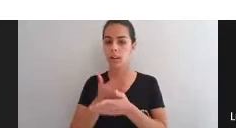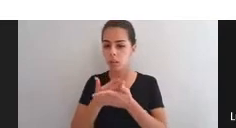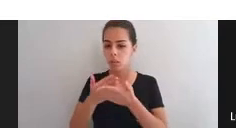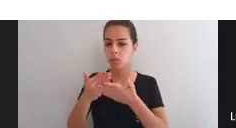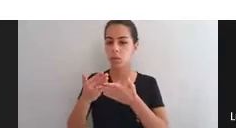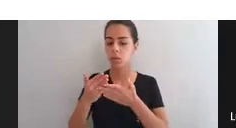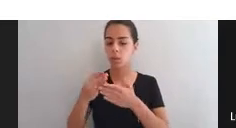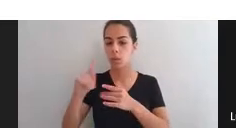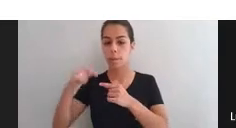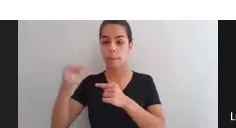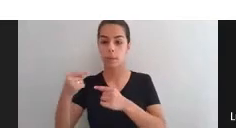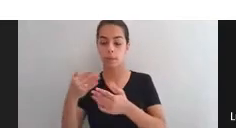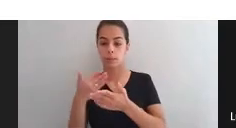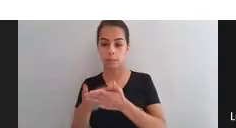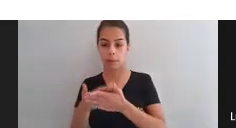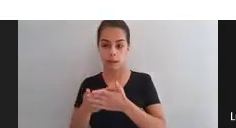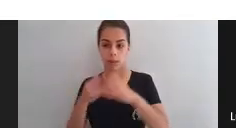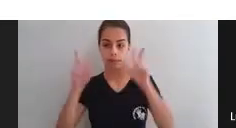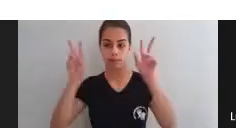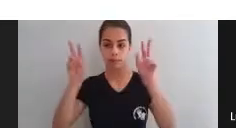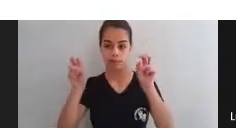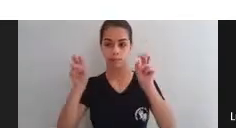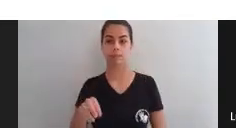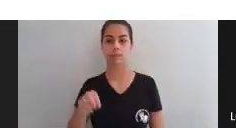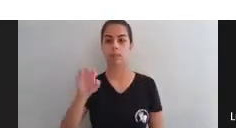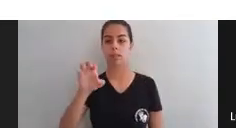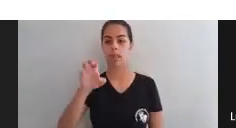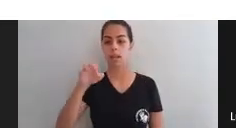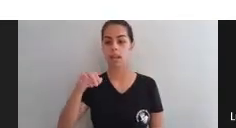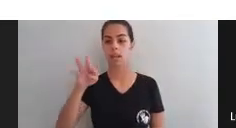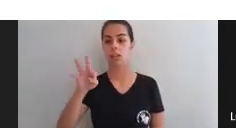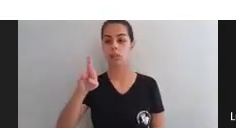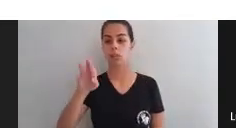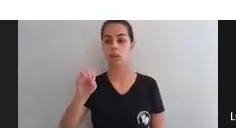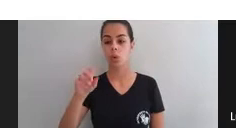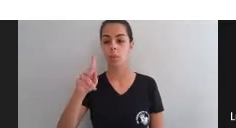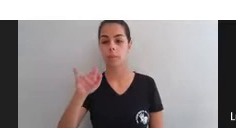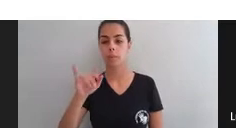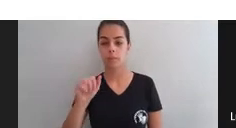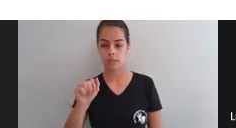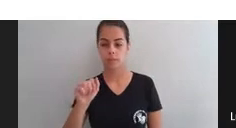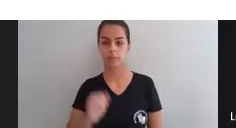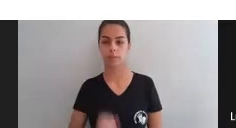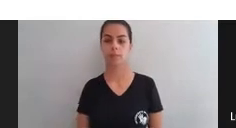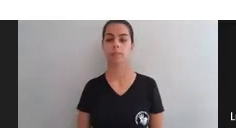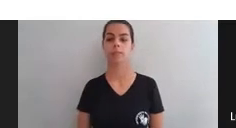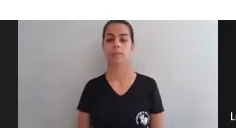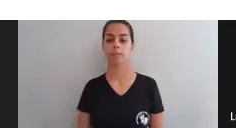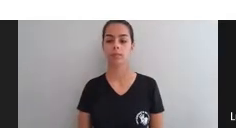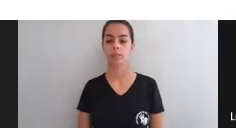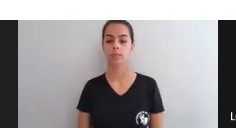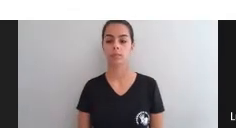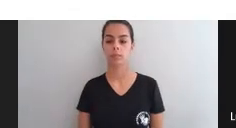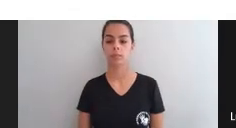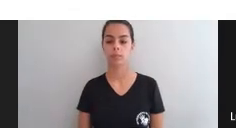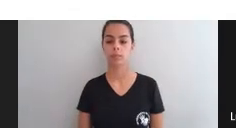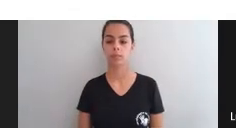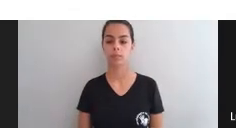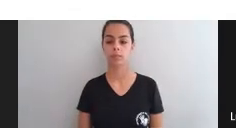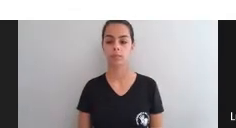ao tópico da próxima aula, que é entropia, né? E no fundo, ela pode ser